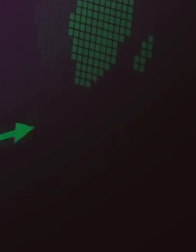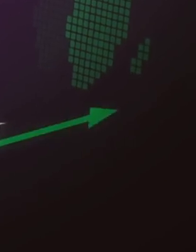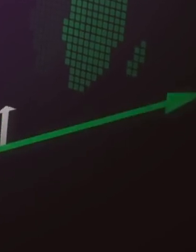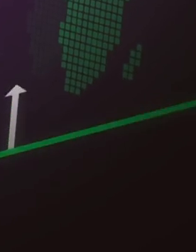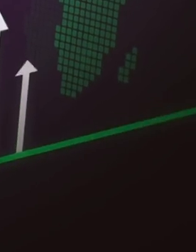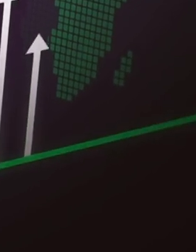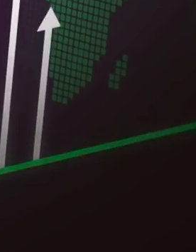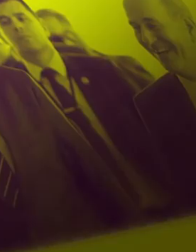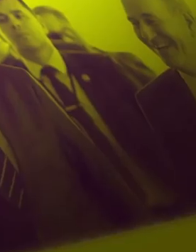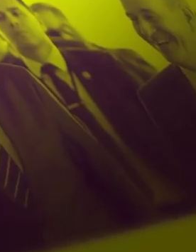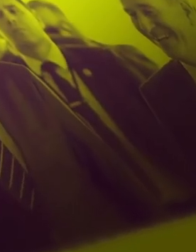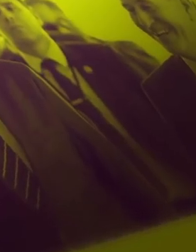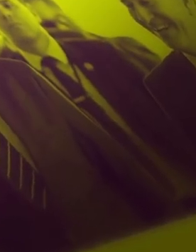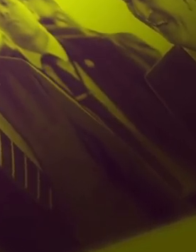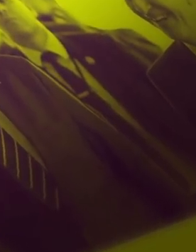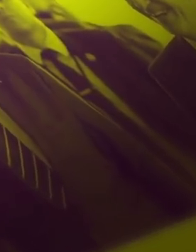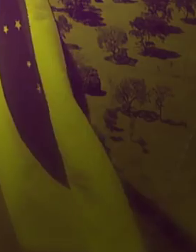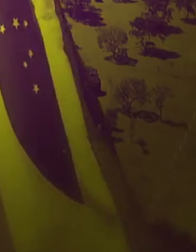Obrigado.